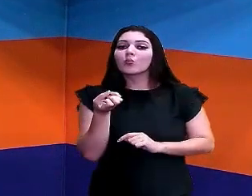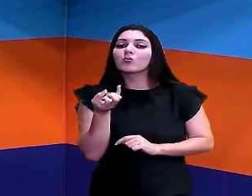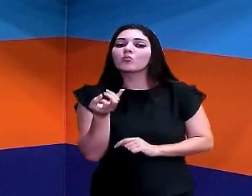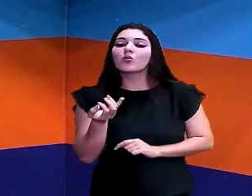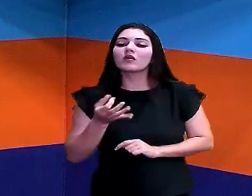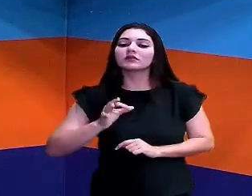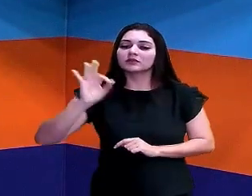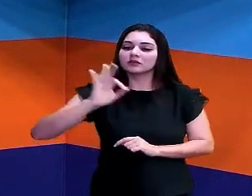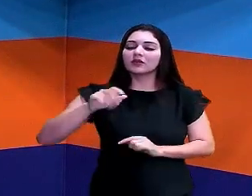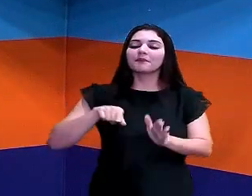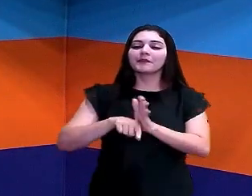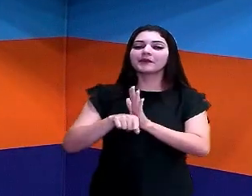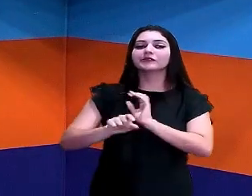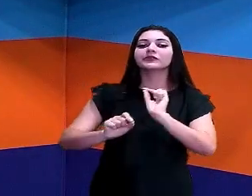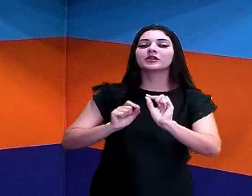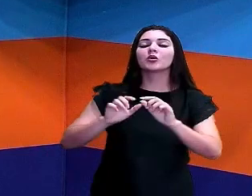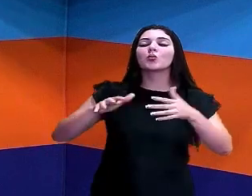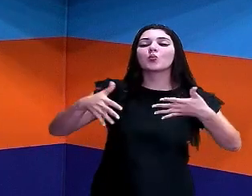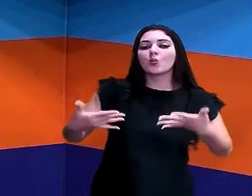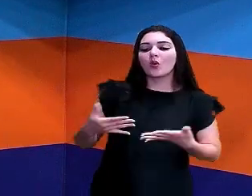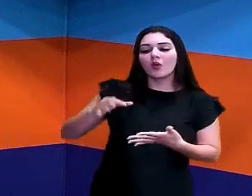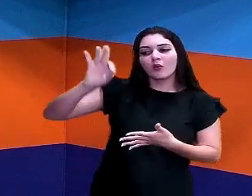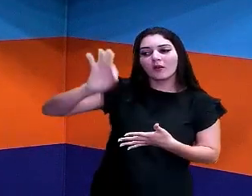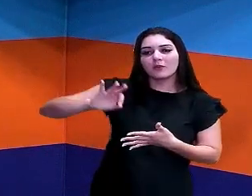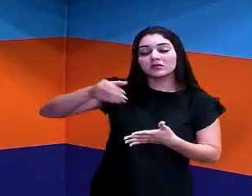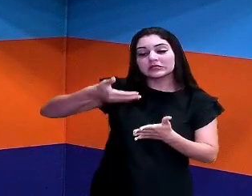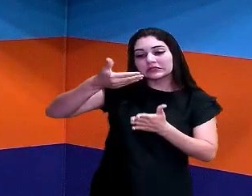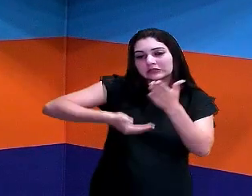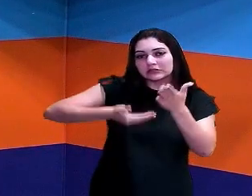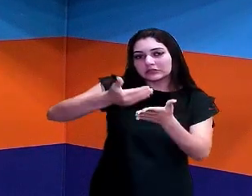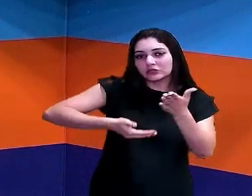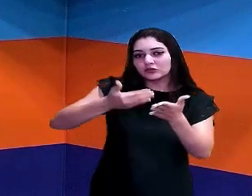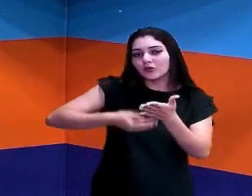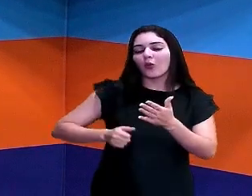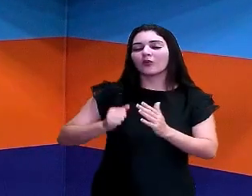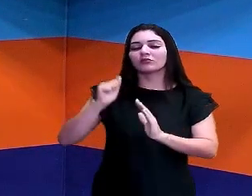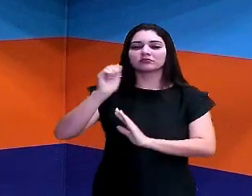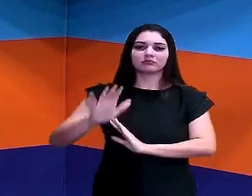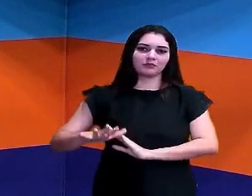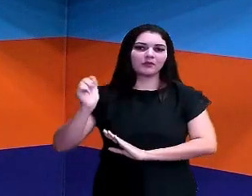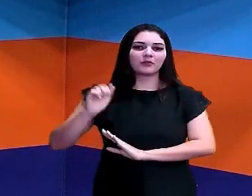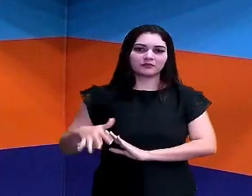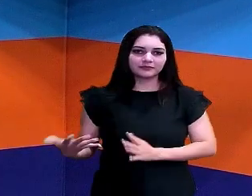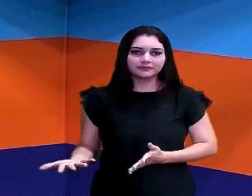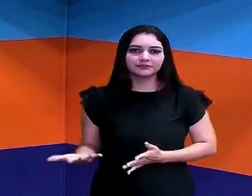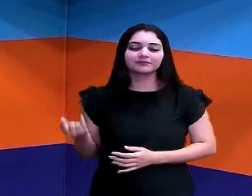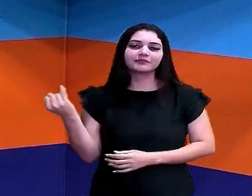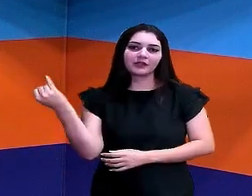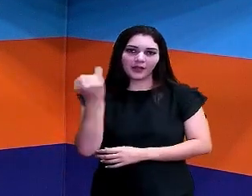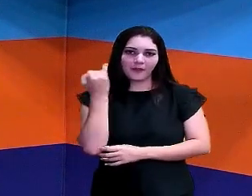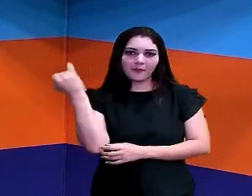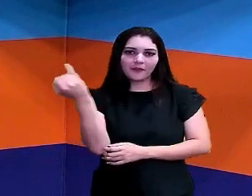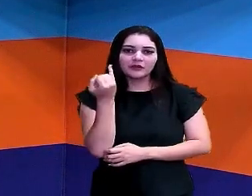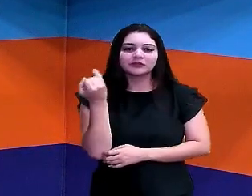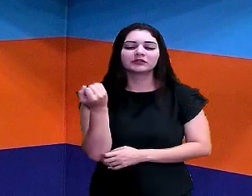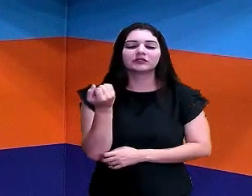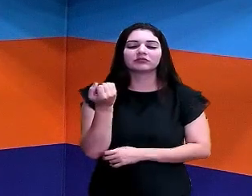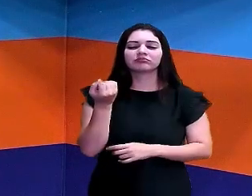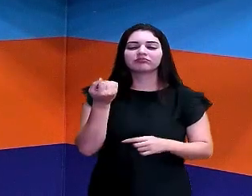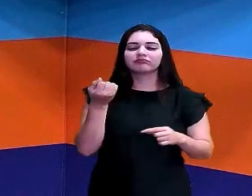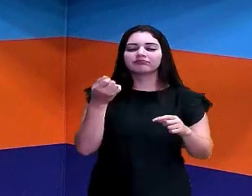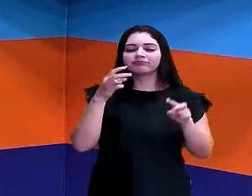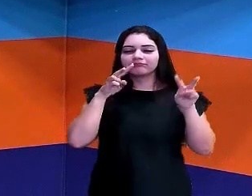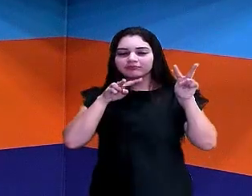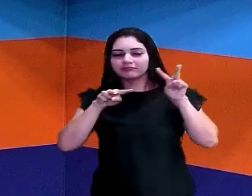ele pergunta aqui, ó. Qual foi a porcentagem de desconto para a liquidação? Então, é importante que a gente observe